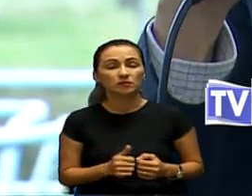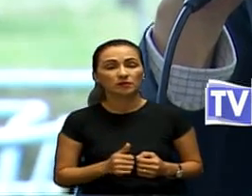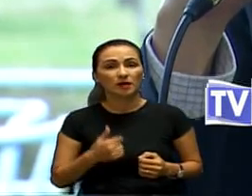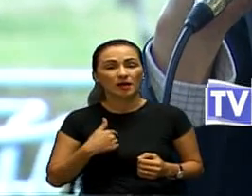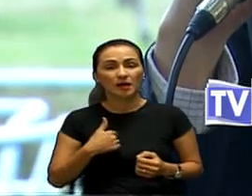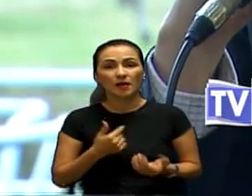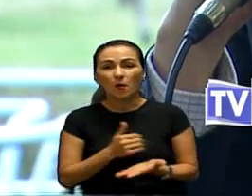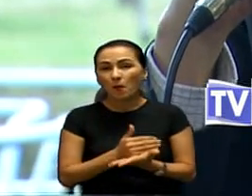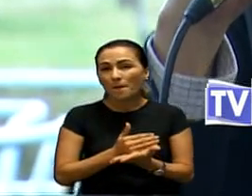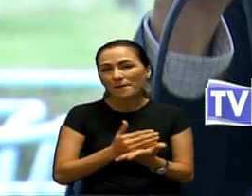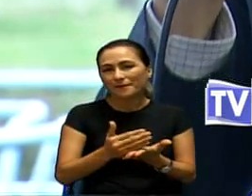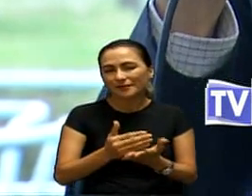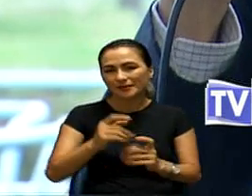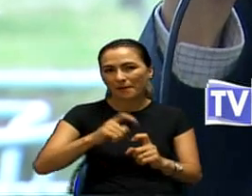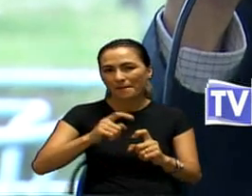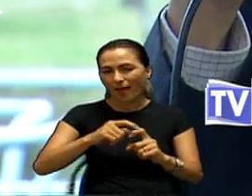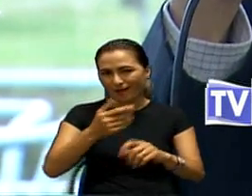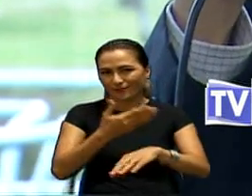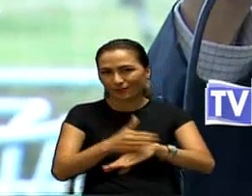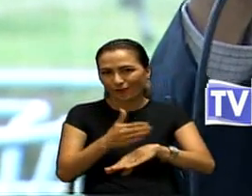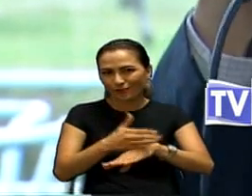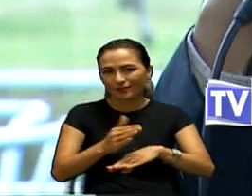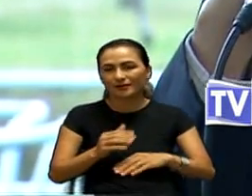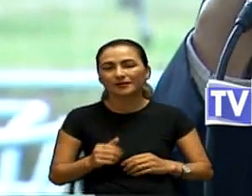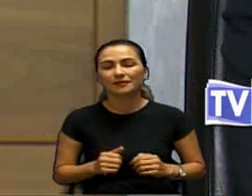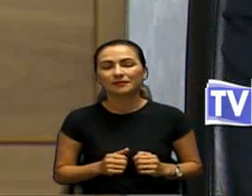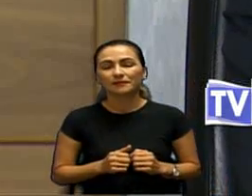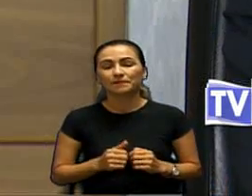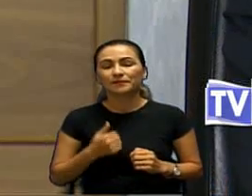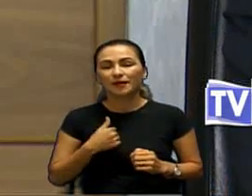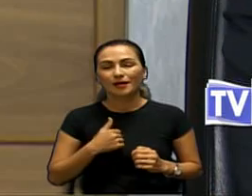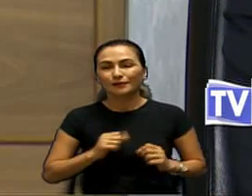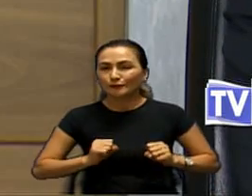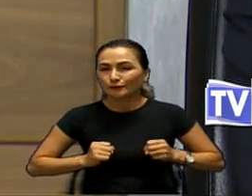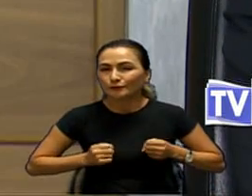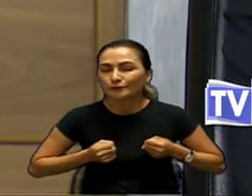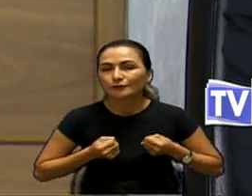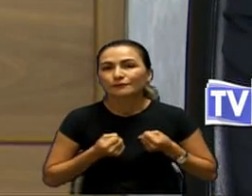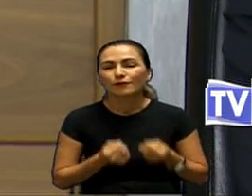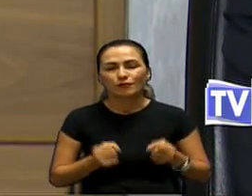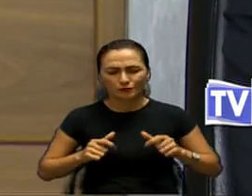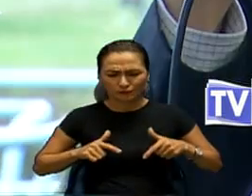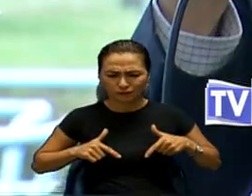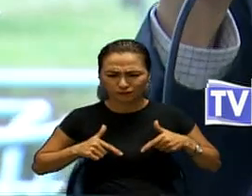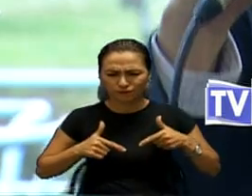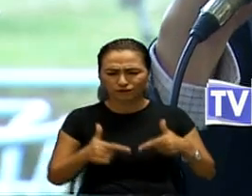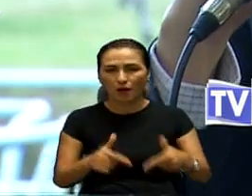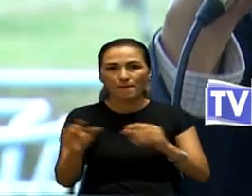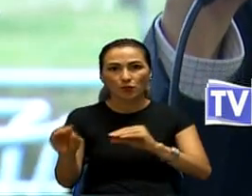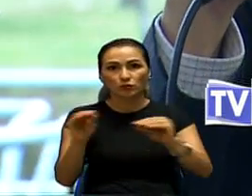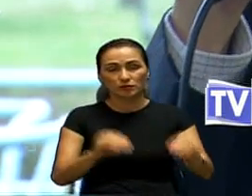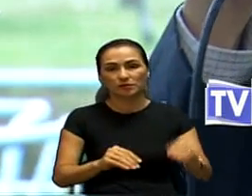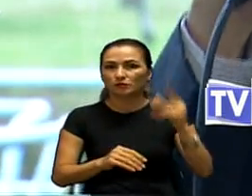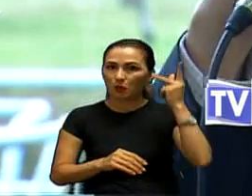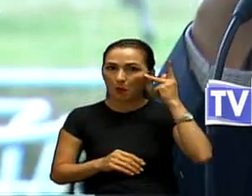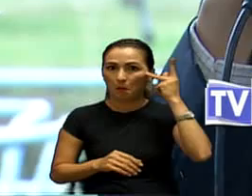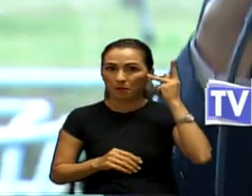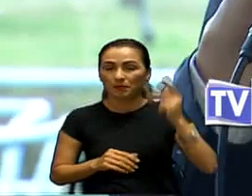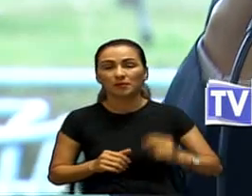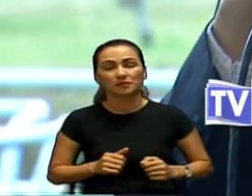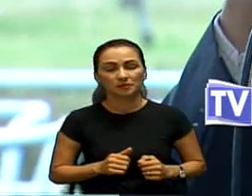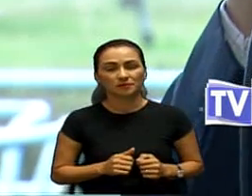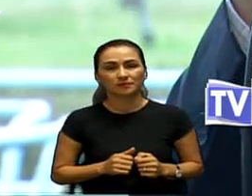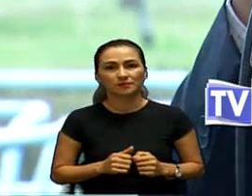como médico residente, que conseguiu entrar com muito sacrifício no estado de São Paulo, que as provas que são